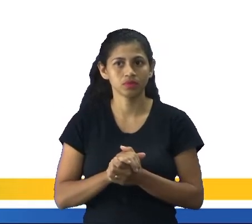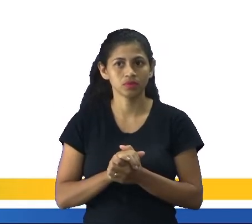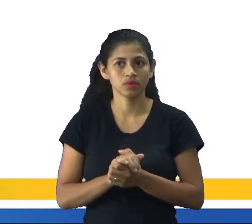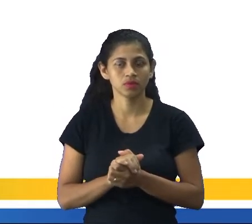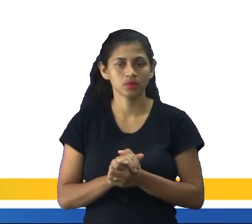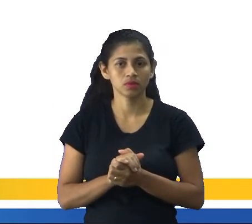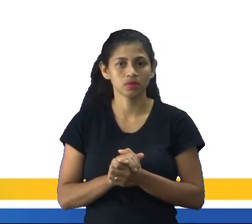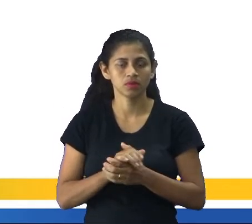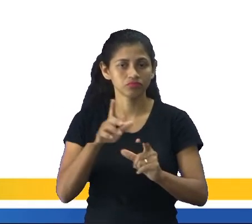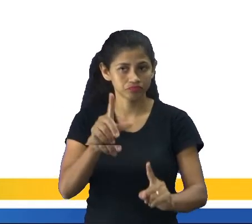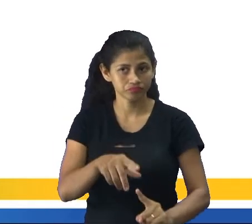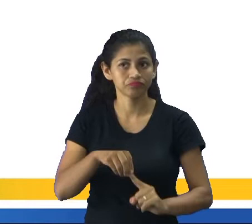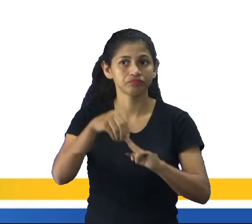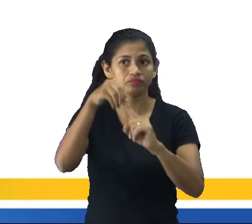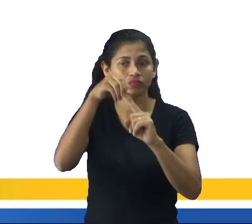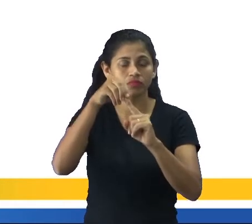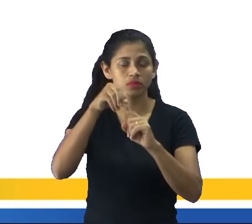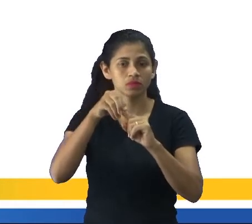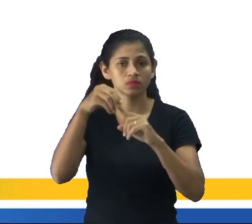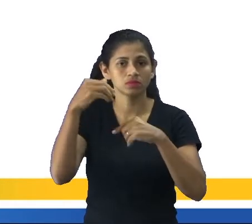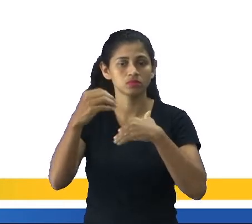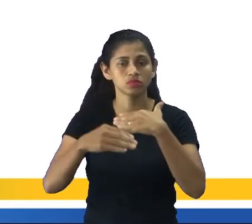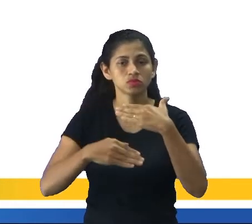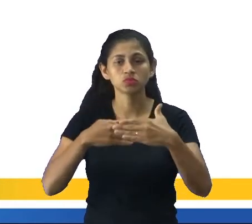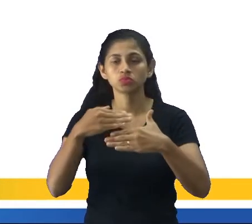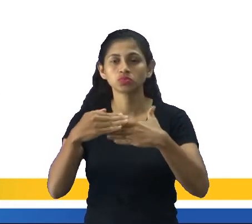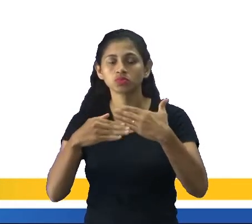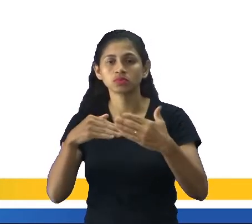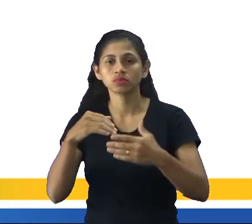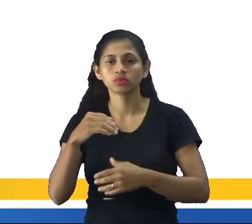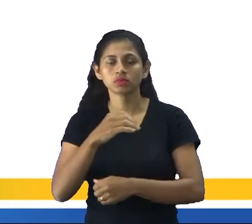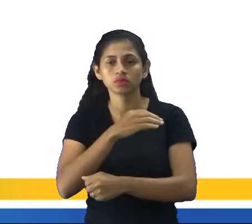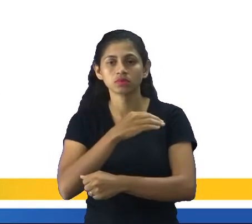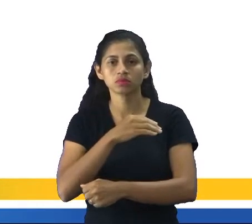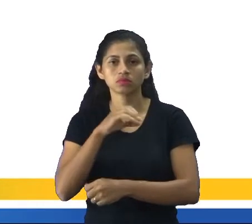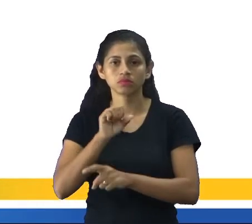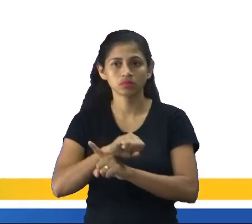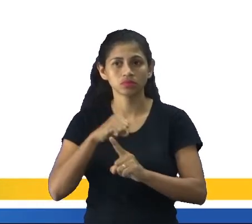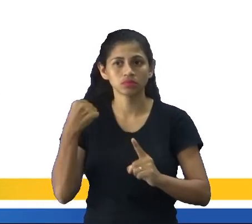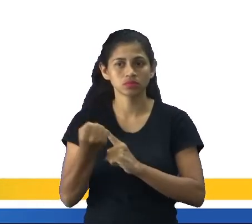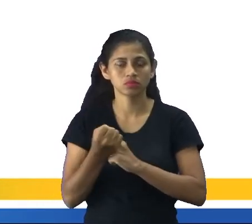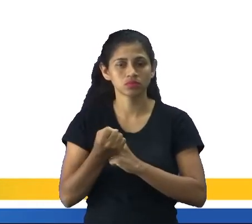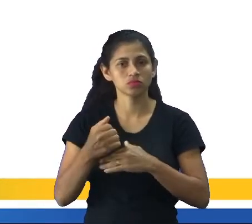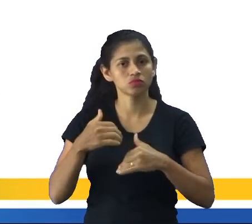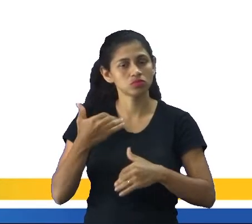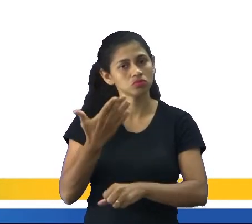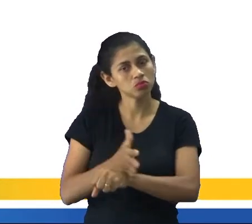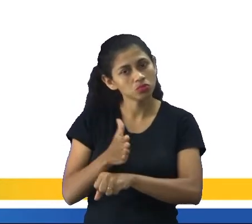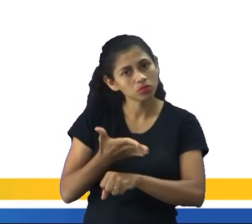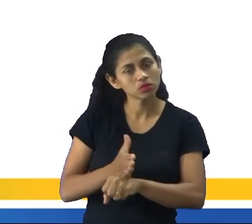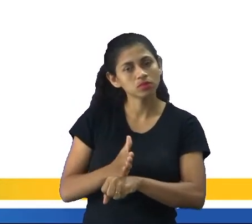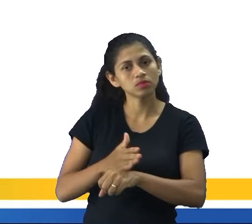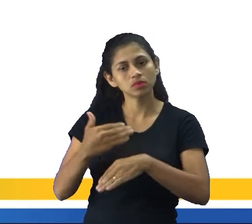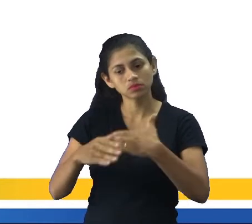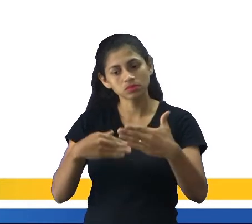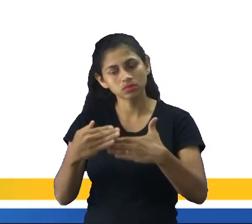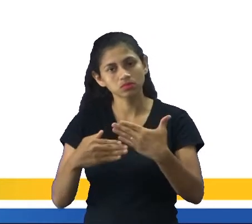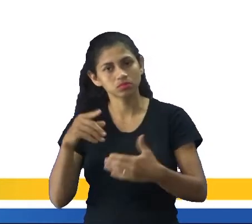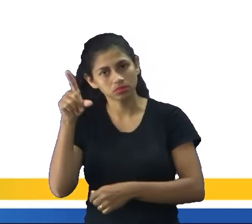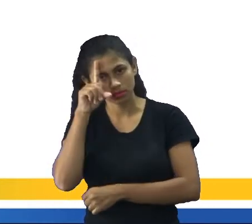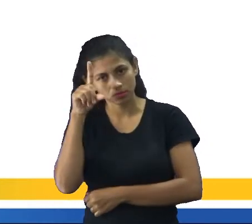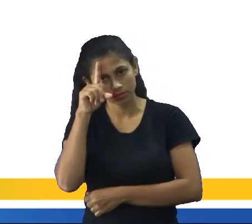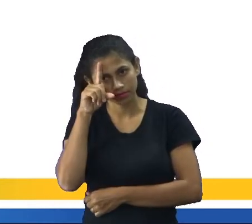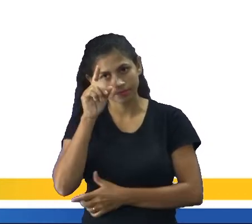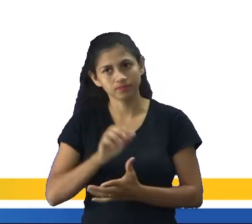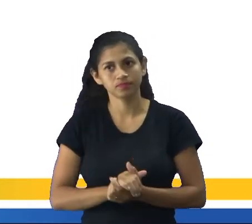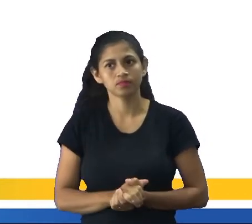evidente que a nossa construção social está relacionada com as práticas que desenvolvemos no nosso cotidiano. A gente já mencionou, que é aquilo que a gente desenvolve no